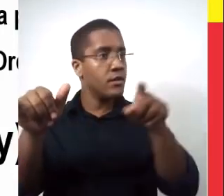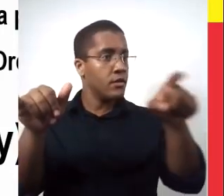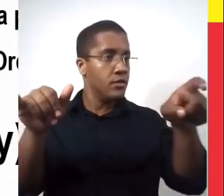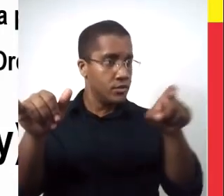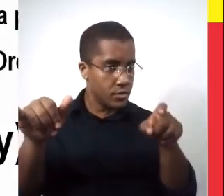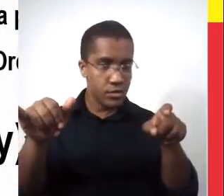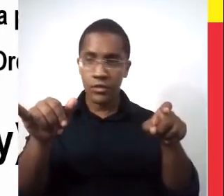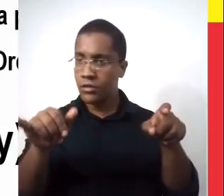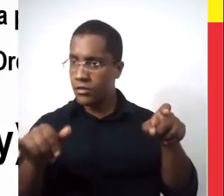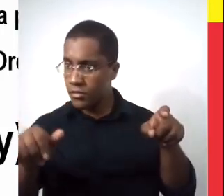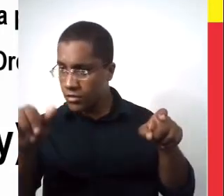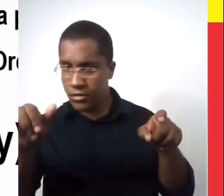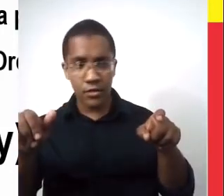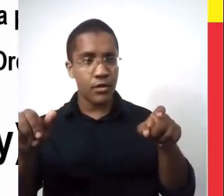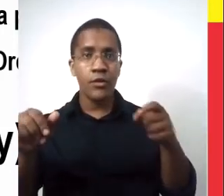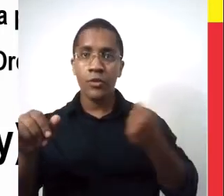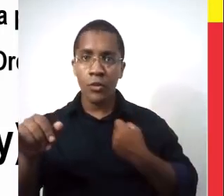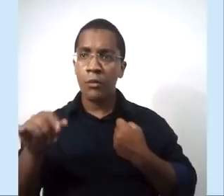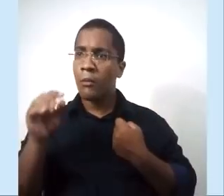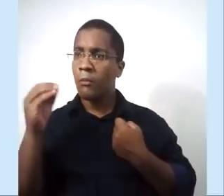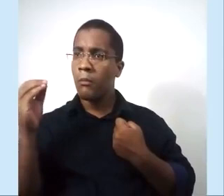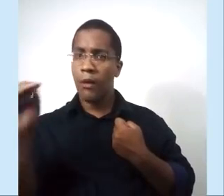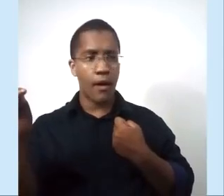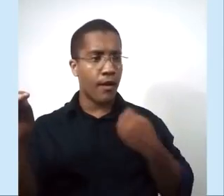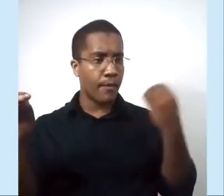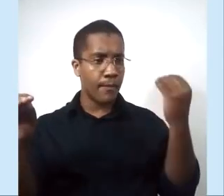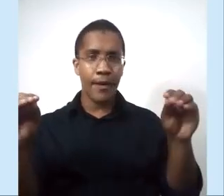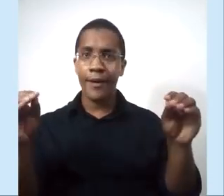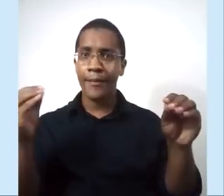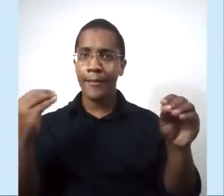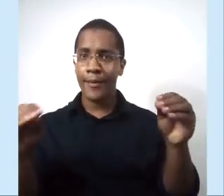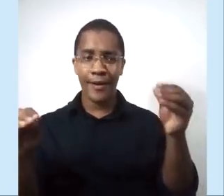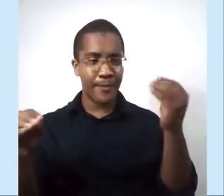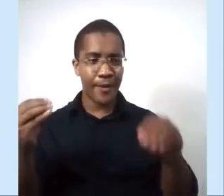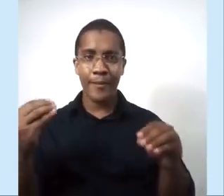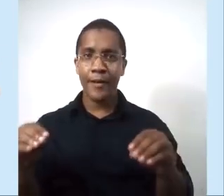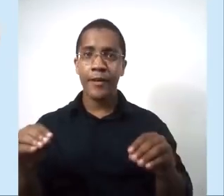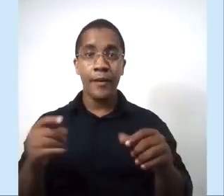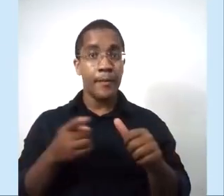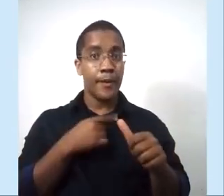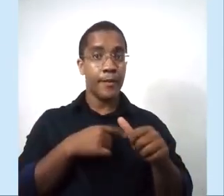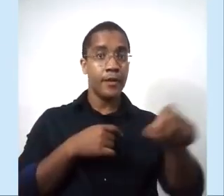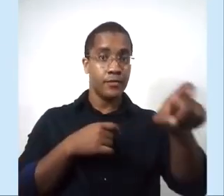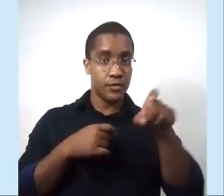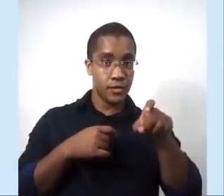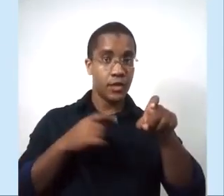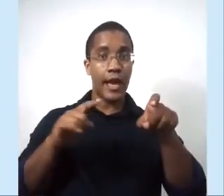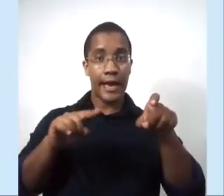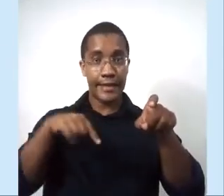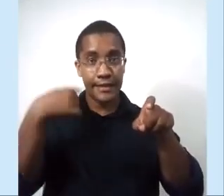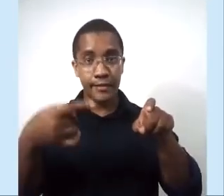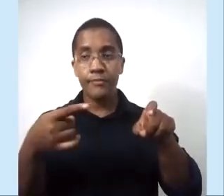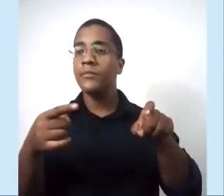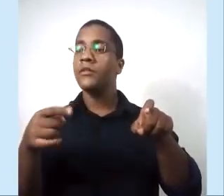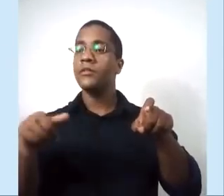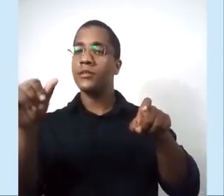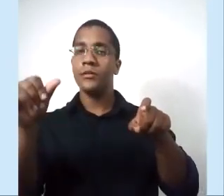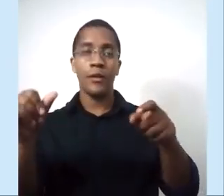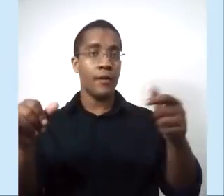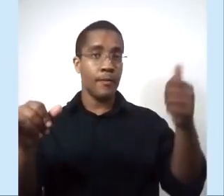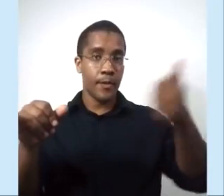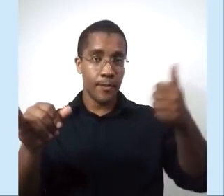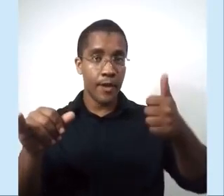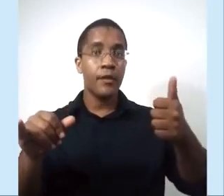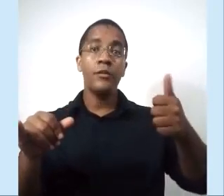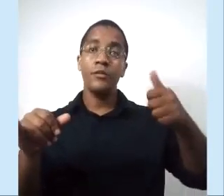valor de x, sai o valor de y. Então, isso vai gerar pares ordenados. Primeiro o valor de x, depois o valor de y. Primeiro o valor